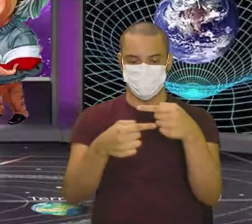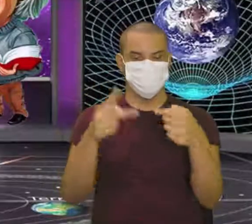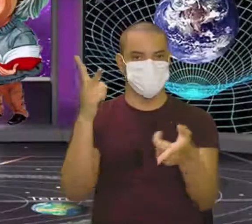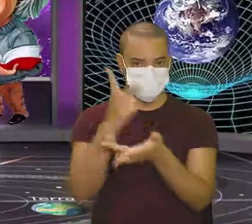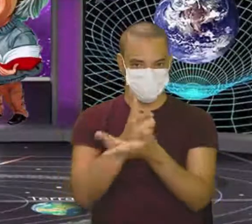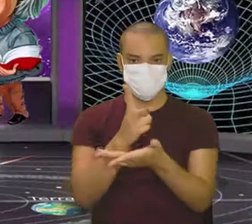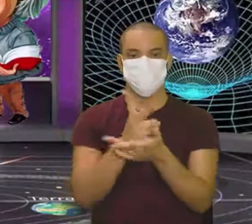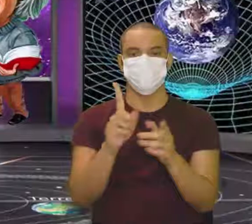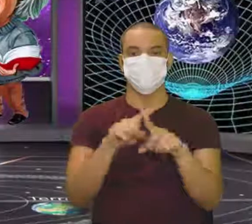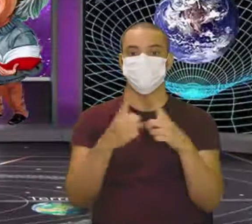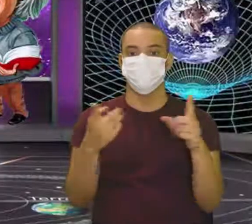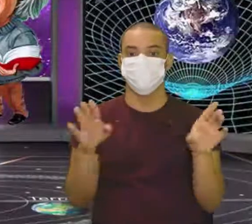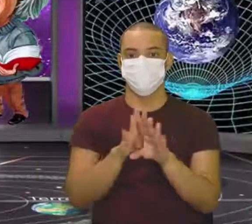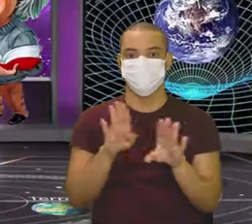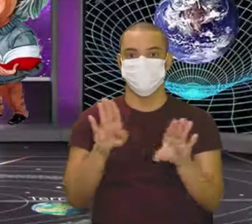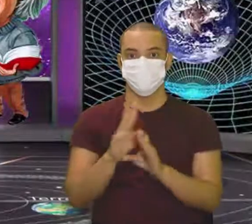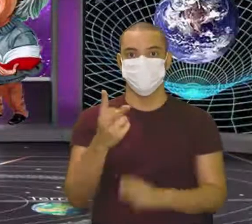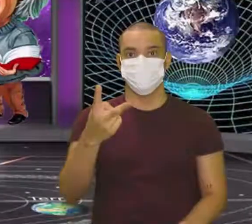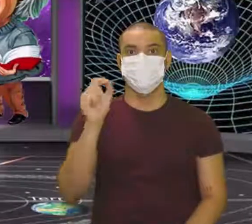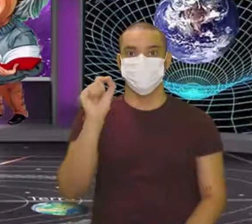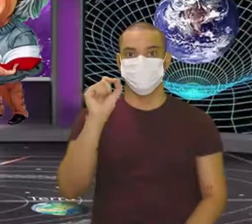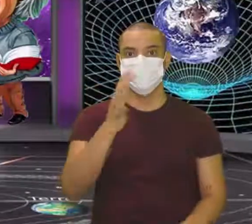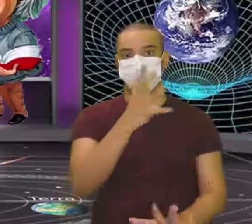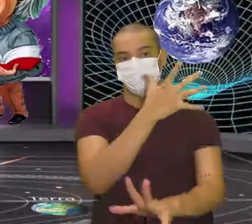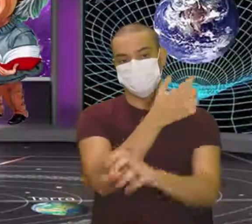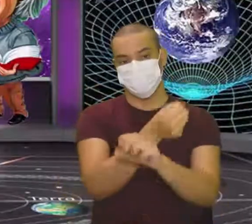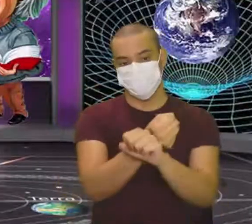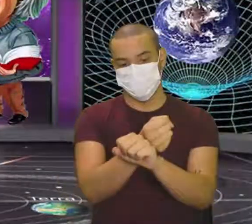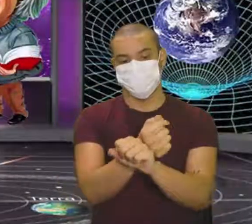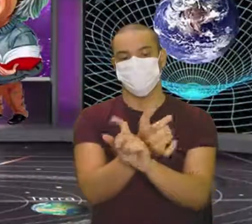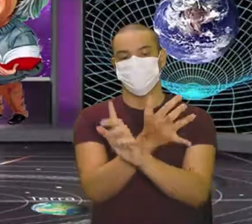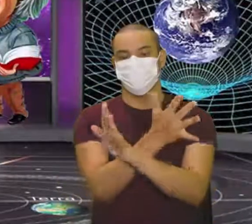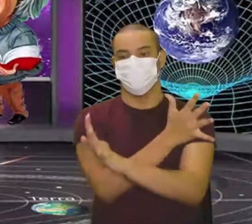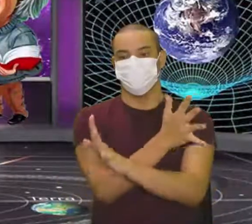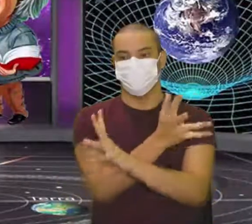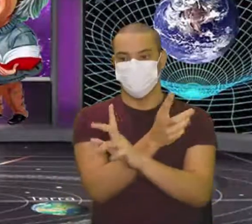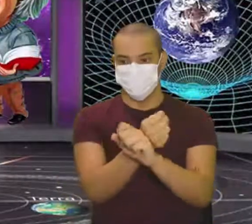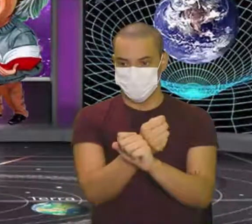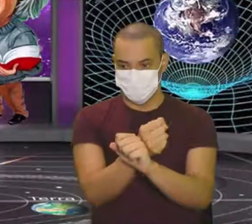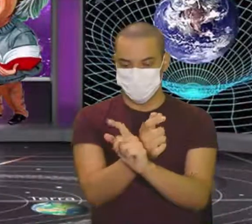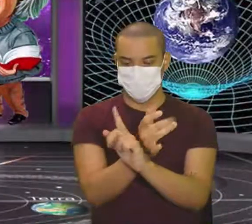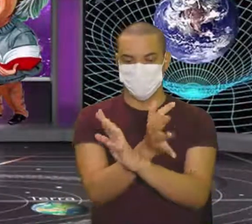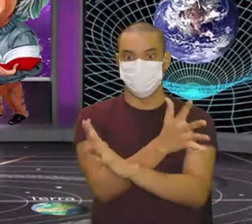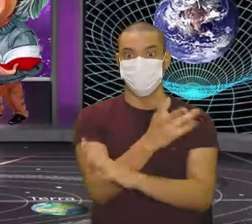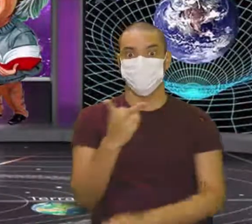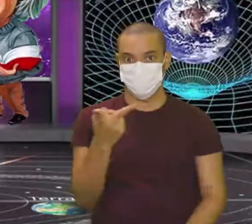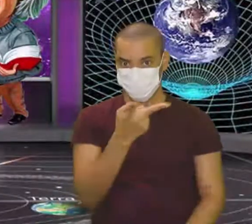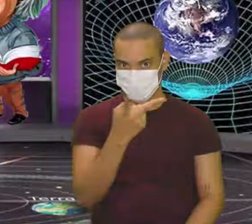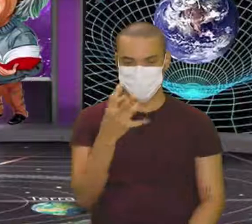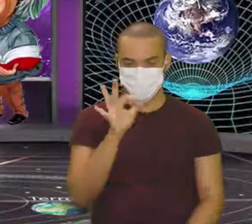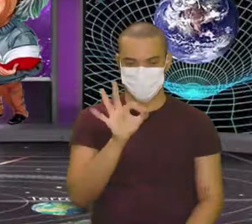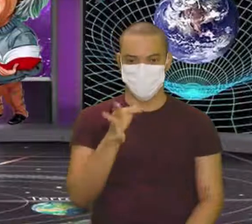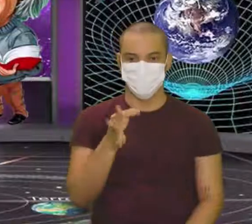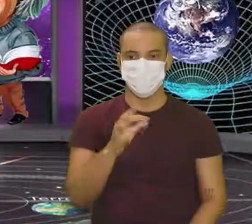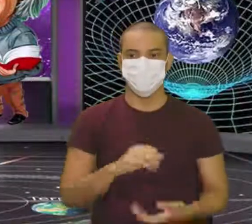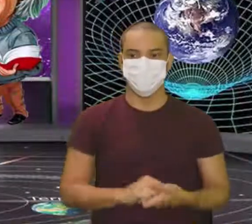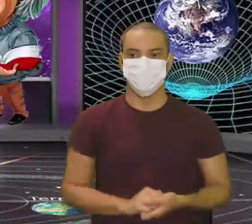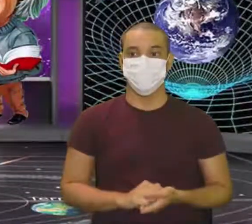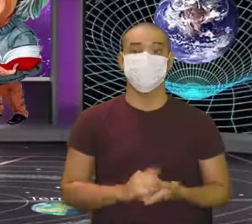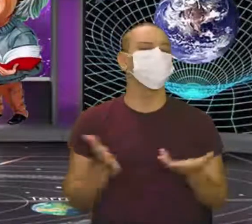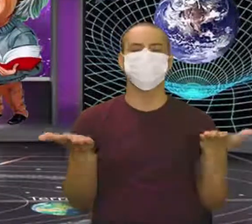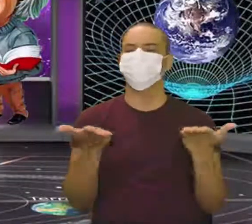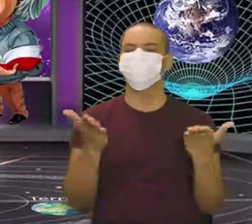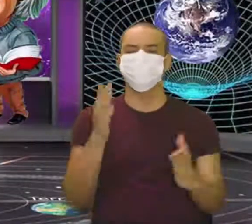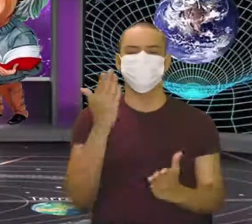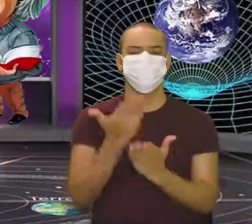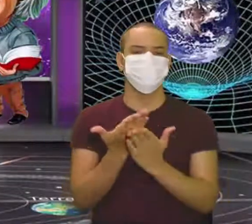também nós vimos o princípio da atração e repulsão desses polos magnéticos, certo? Pessoal, e hoje?